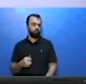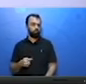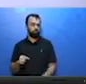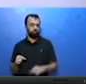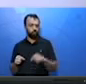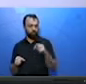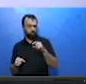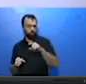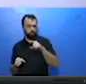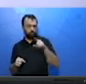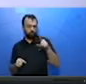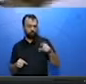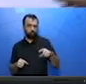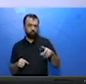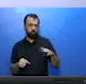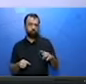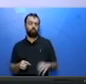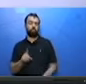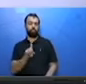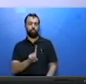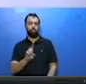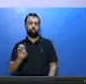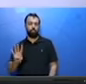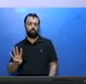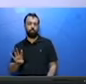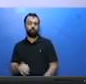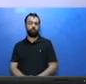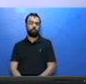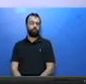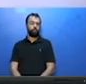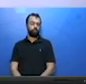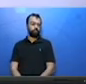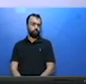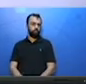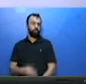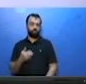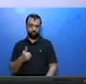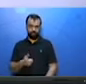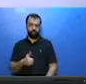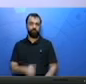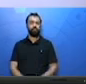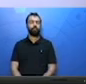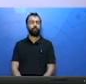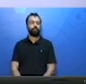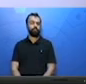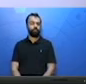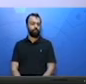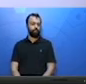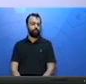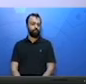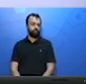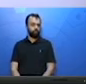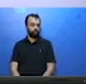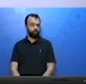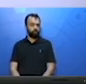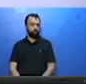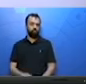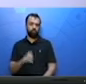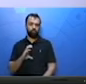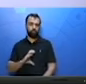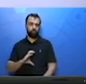desceu aqui, ó, 5, 4. 1 e 4. Então também bateu com a alternativa C. E o ponto